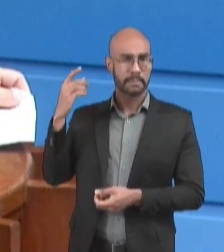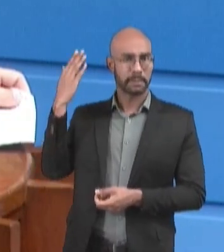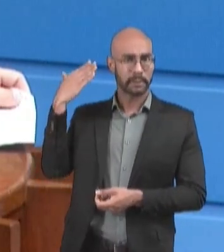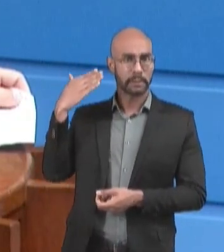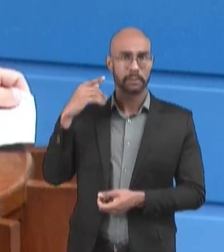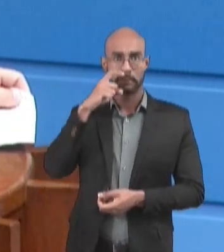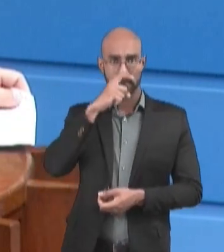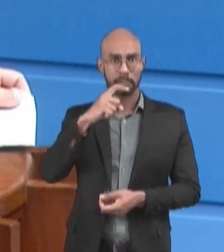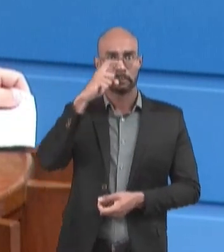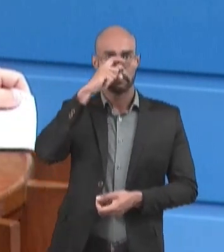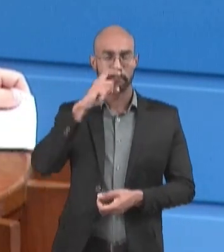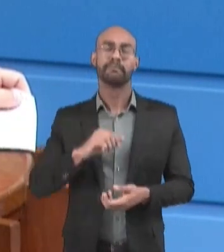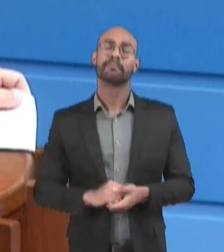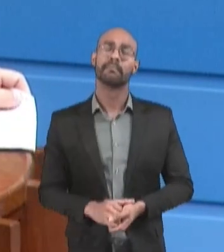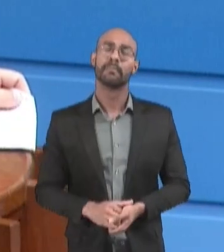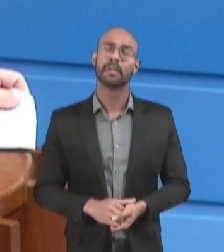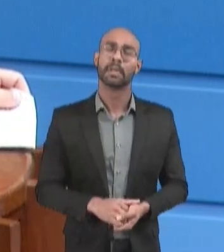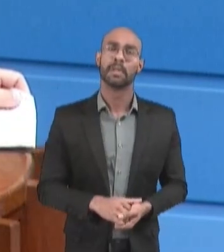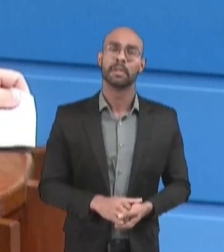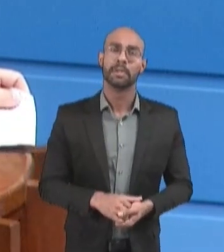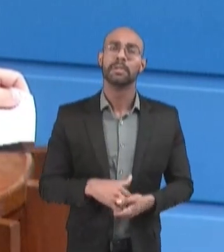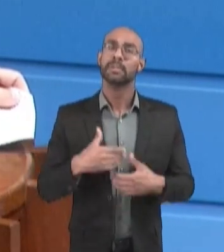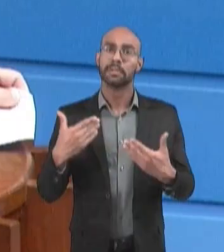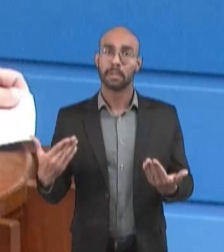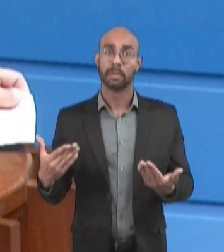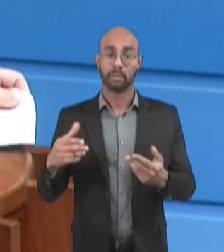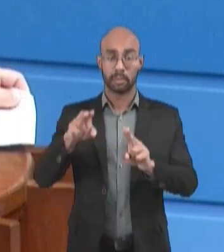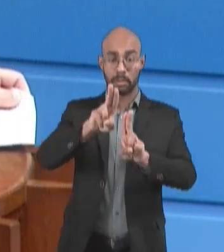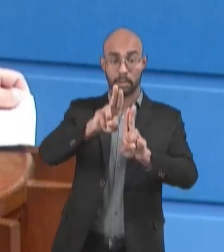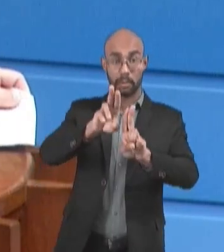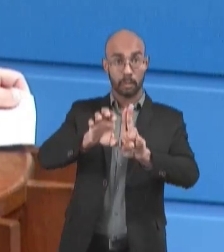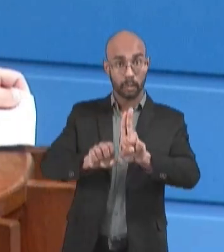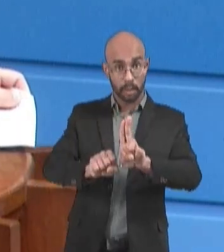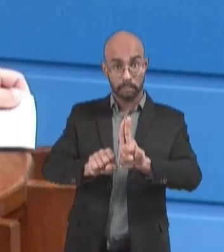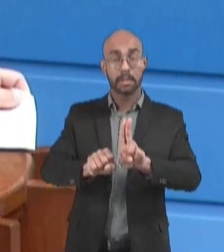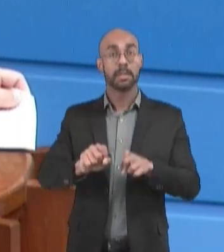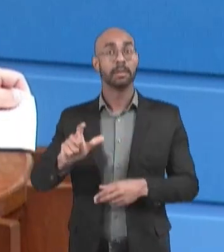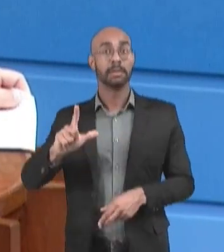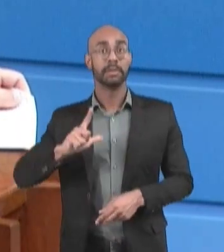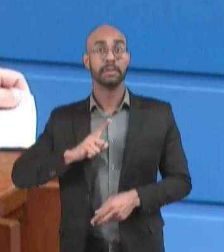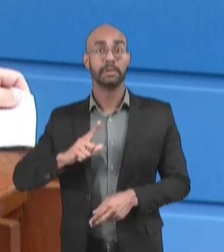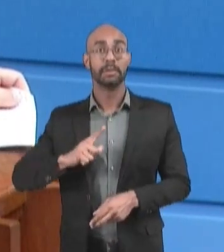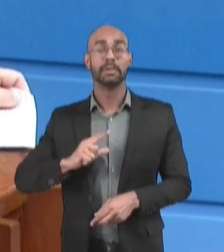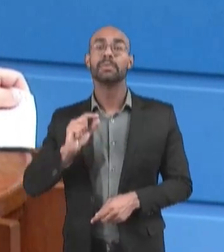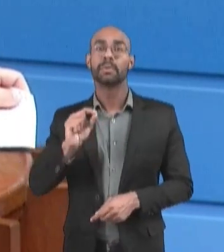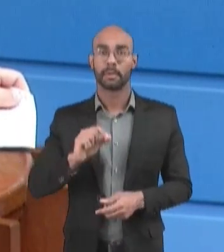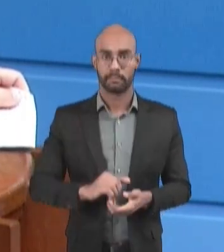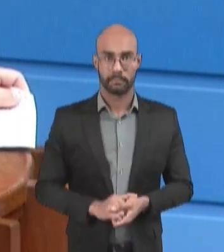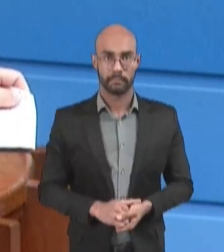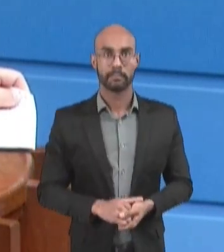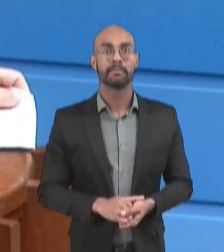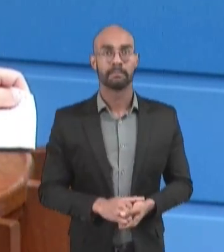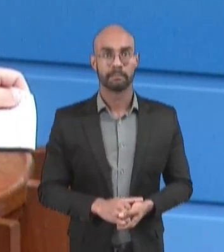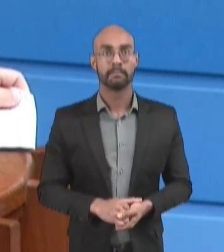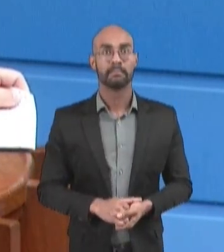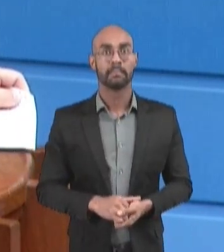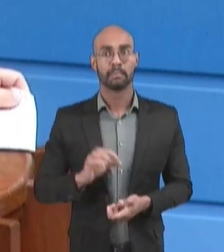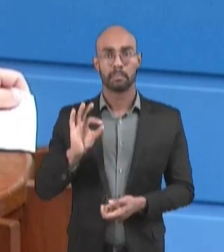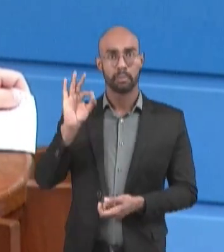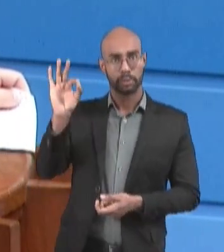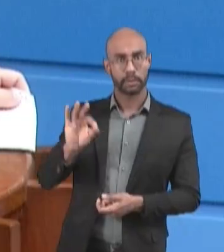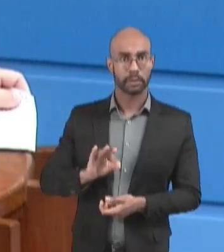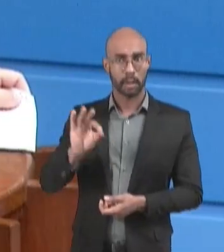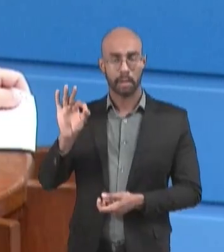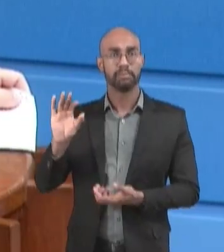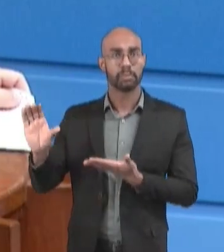o deputado Zeca era governador, a UEMS tinha um valor percentual